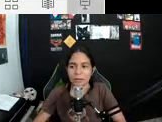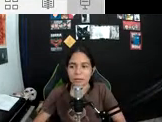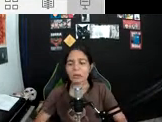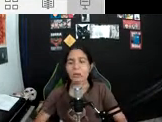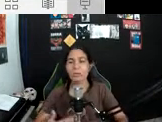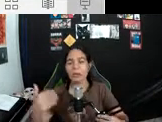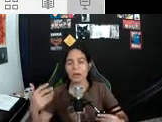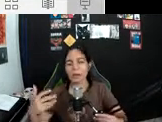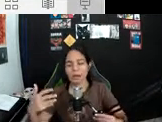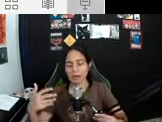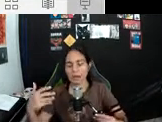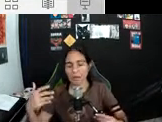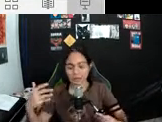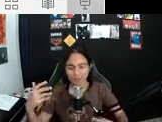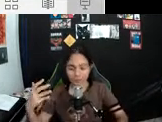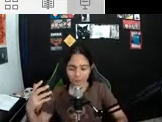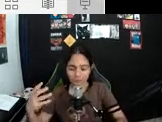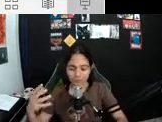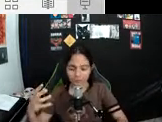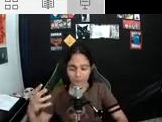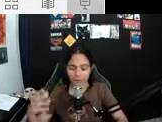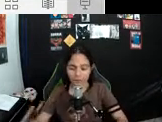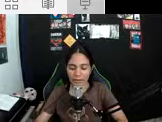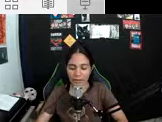isso visto a